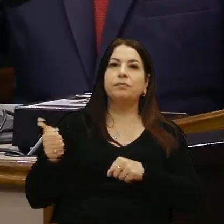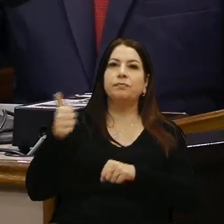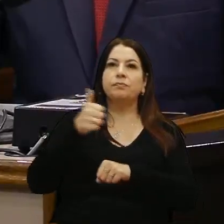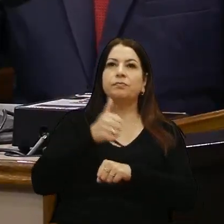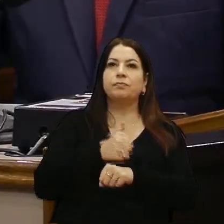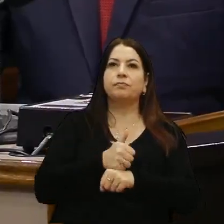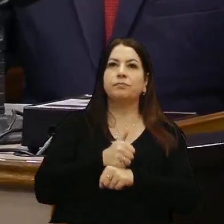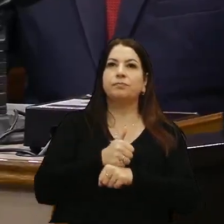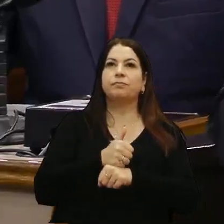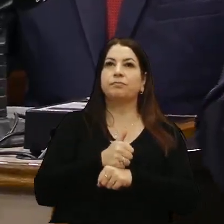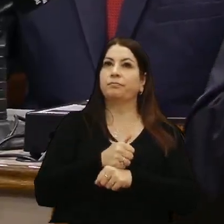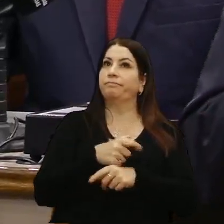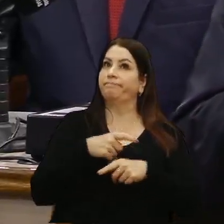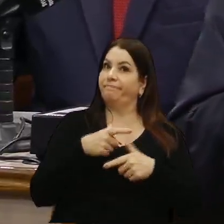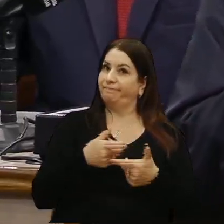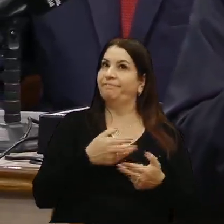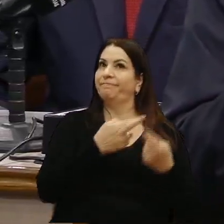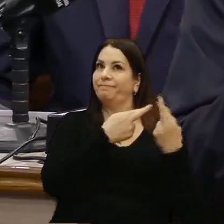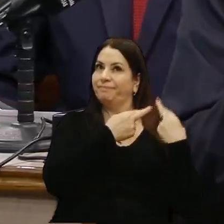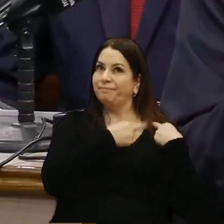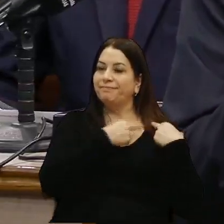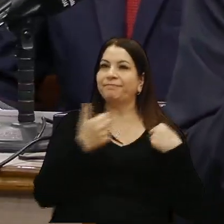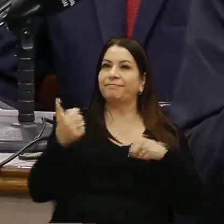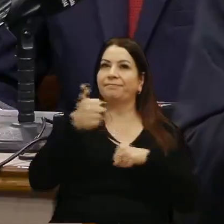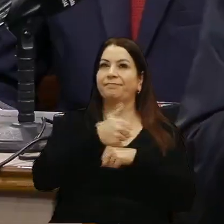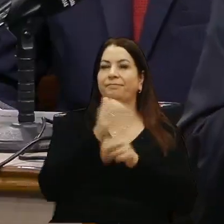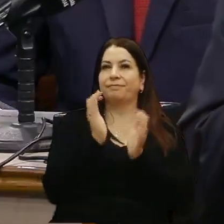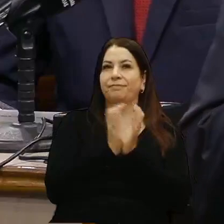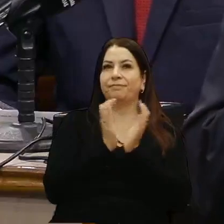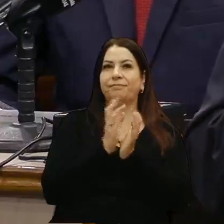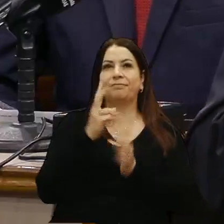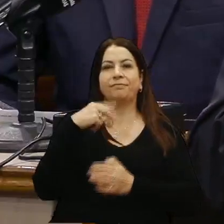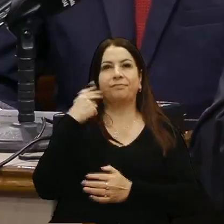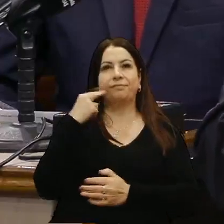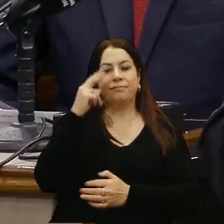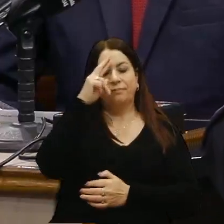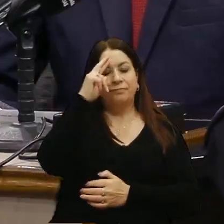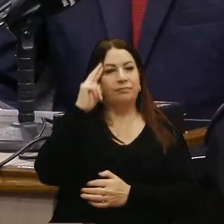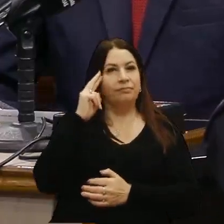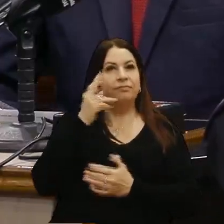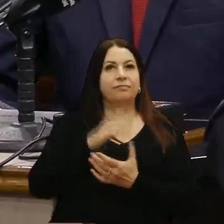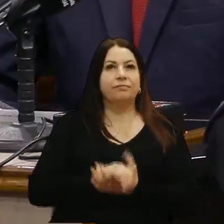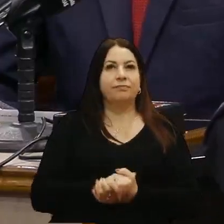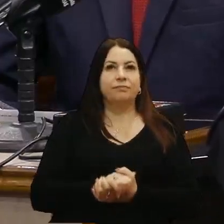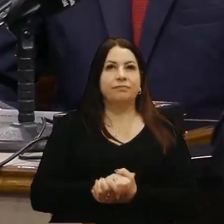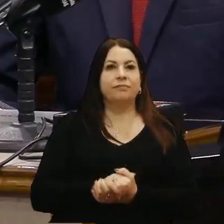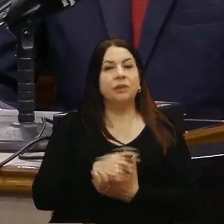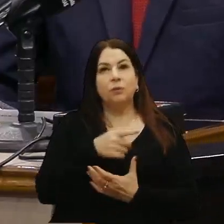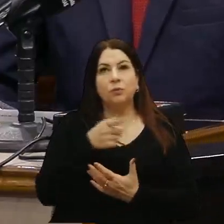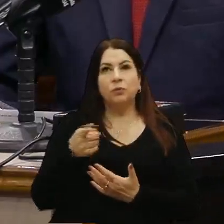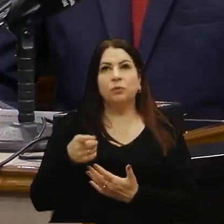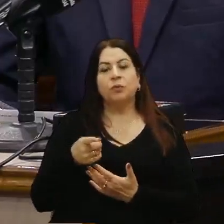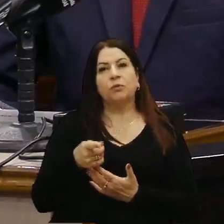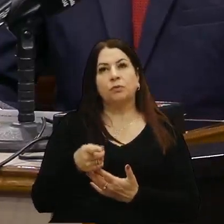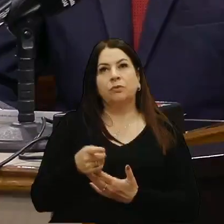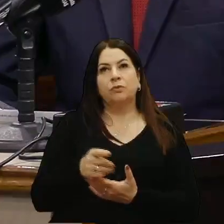substituindo aqui uma grande responsabilidade, né, no lugar do colega vereador Rafael Bueno, o qual